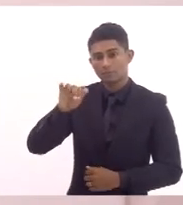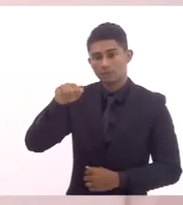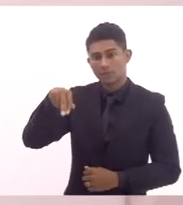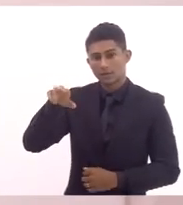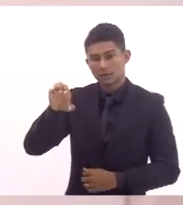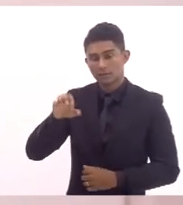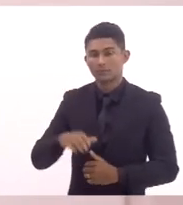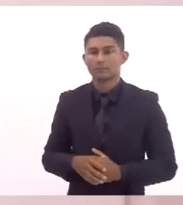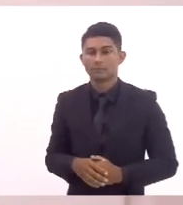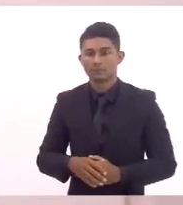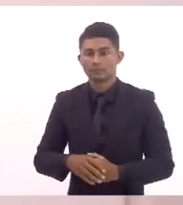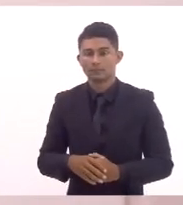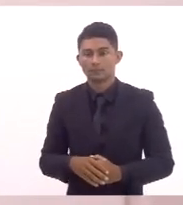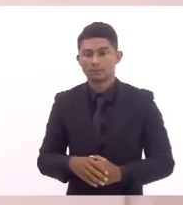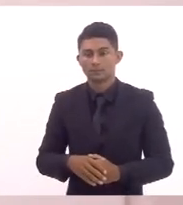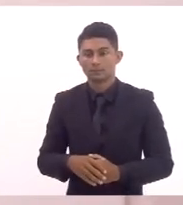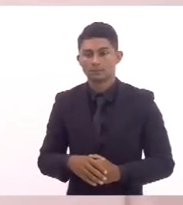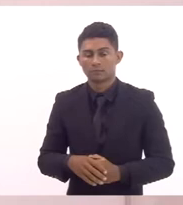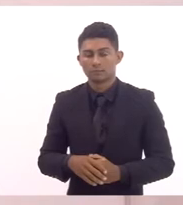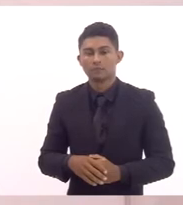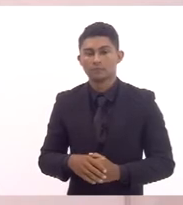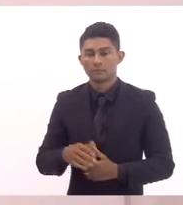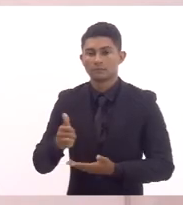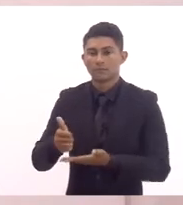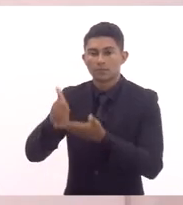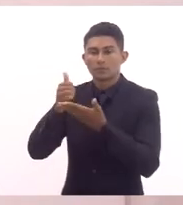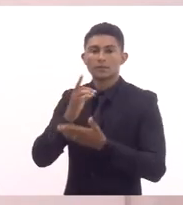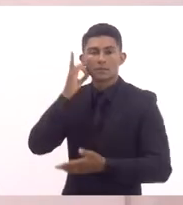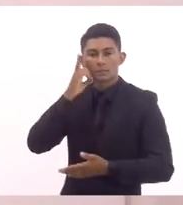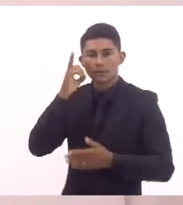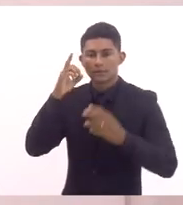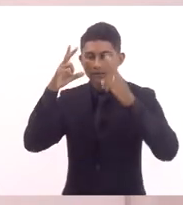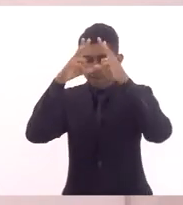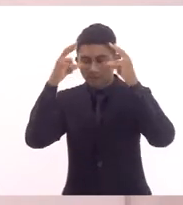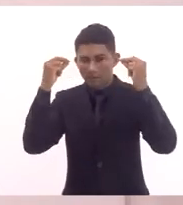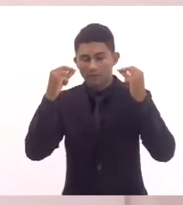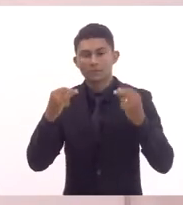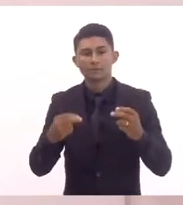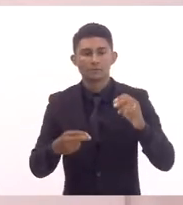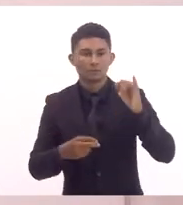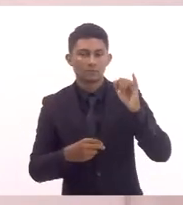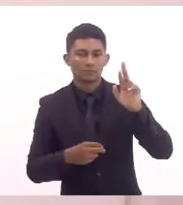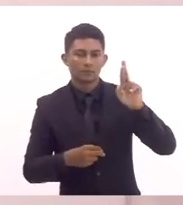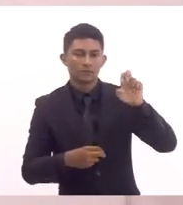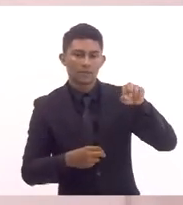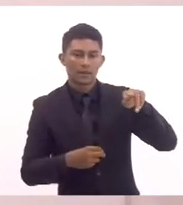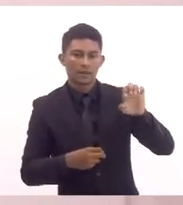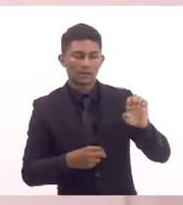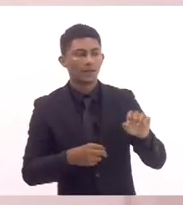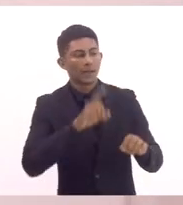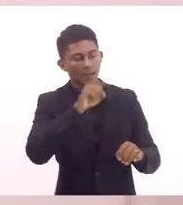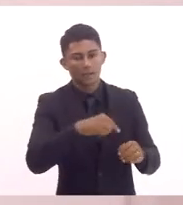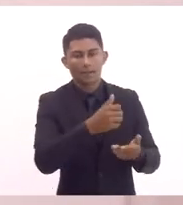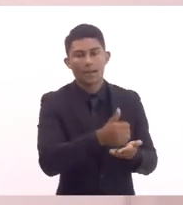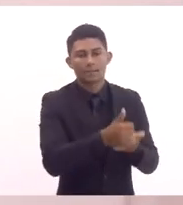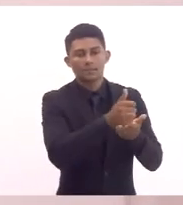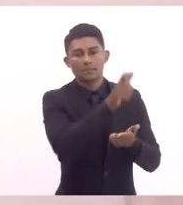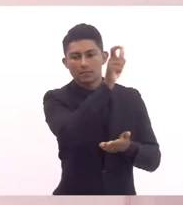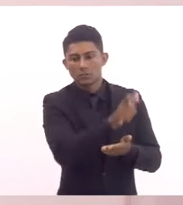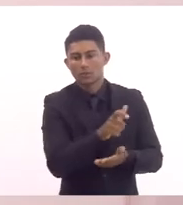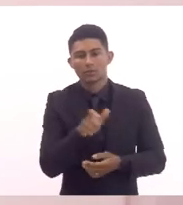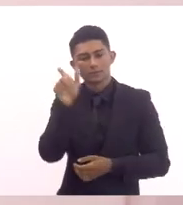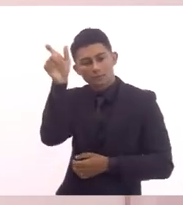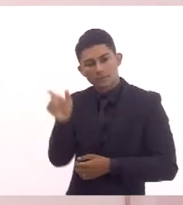também da deputada enfermeira Rejane a Irene que tá aqui presente portanto são assessora de duas deputadas